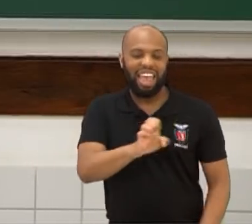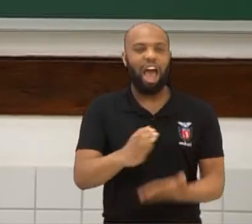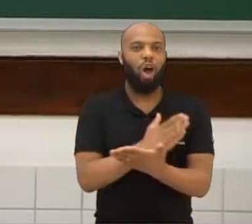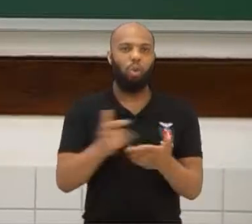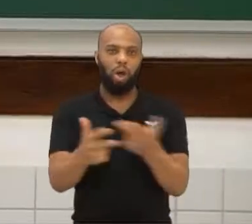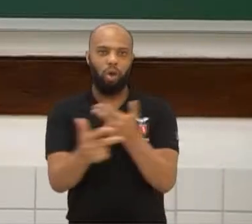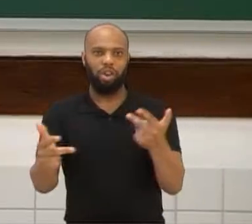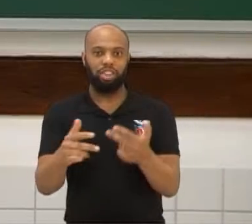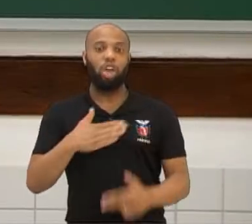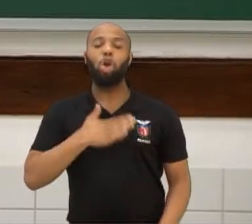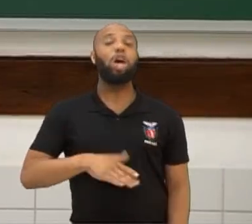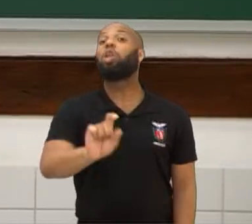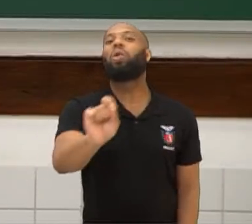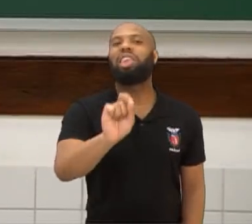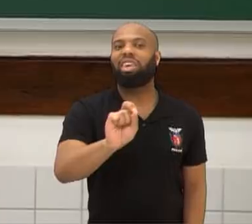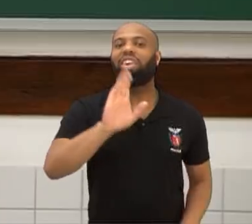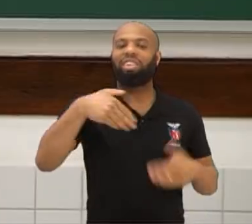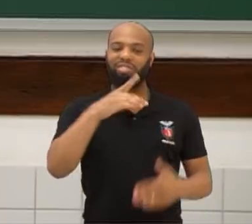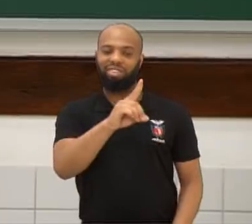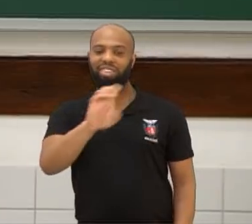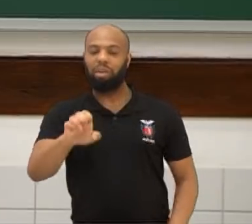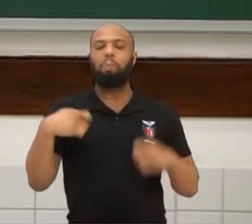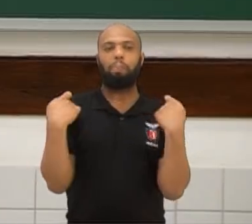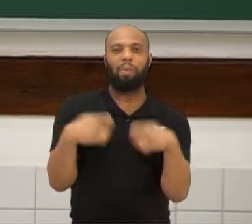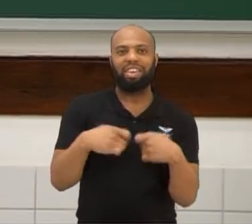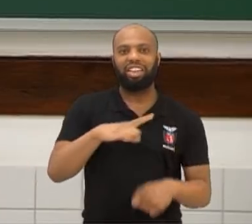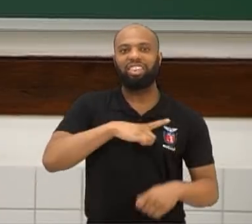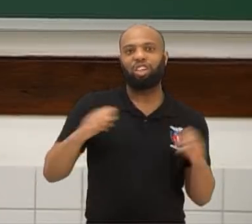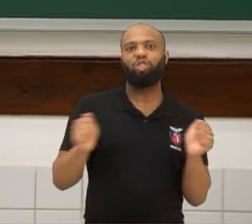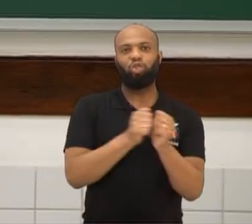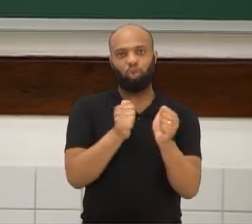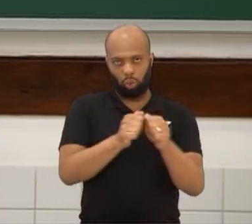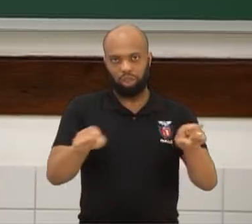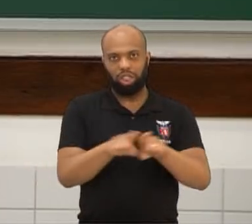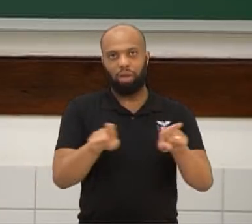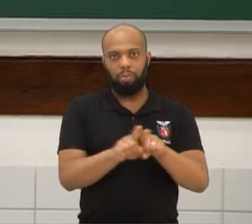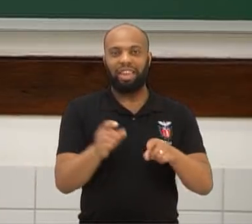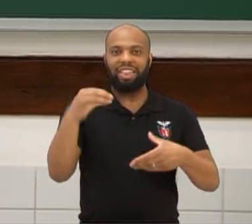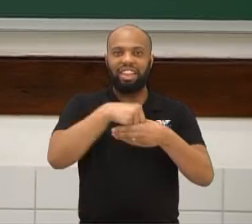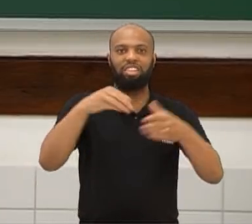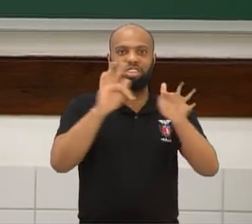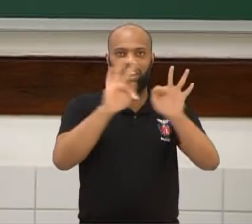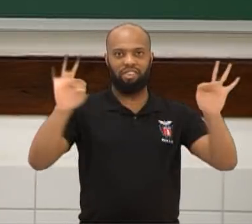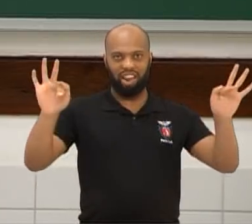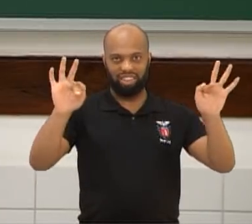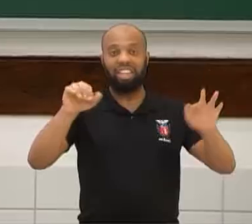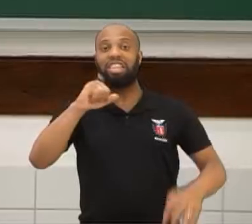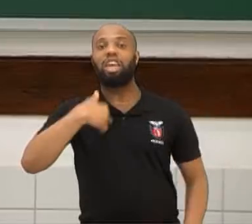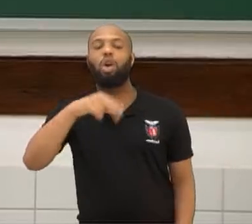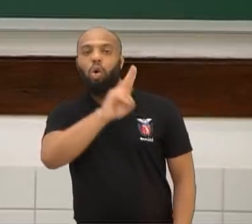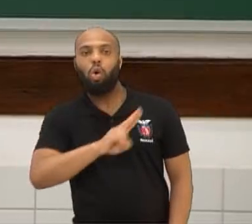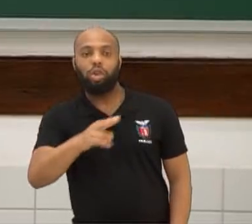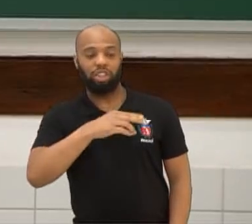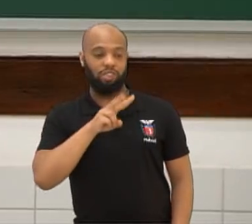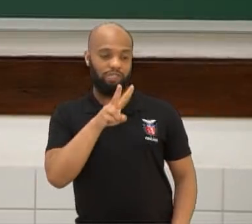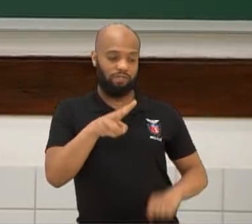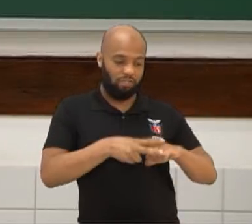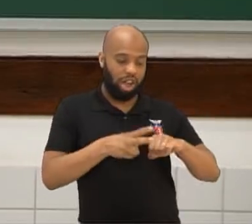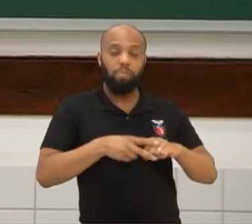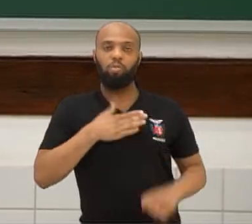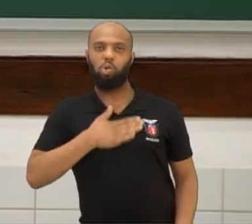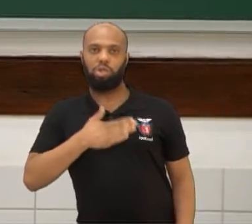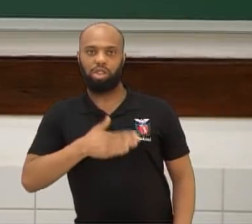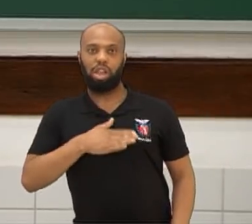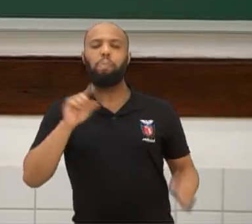alguma coisa. Né? Então, o de necessariamente deverá estar presente na frase quando eu vou utilizar o verbo gostar. Né? Então,